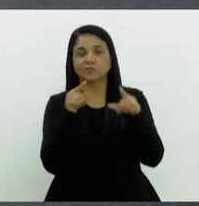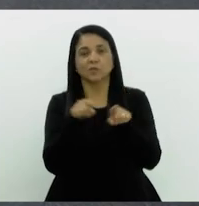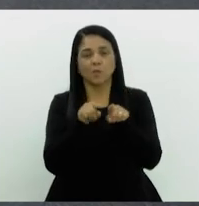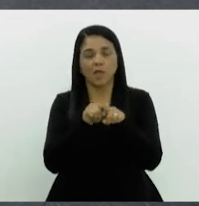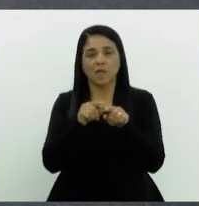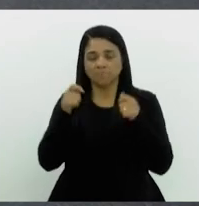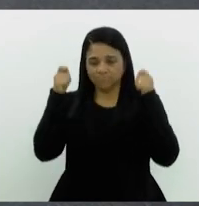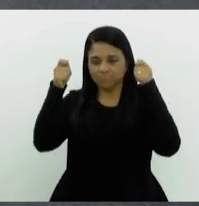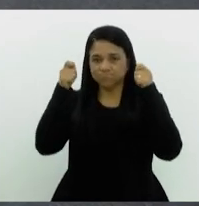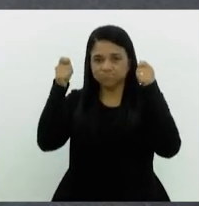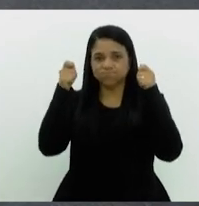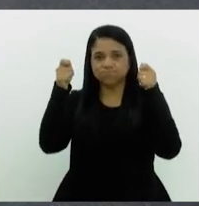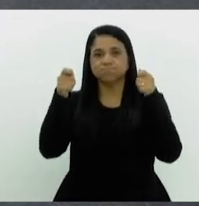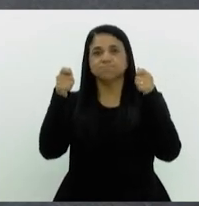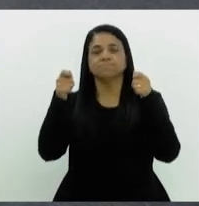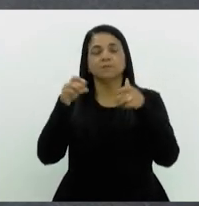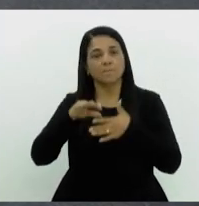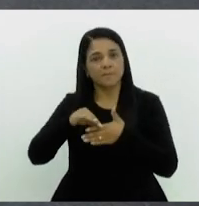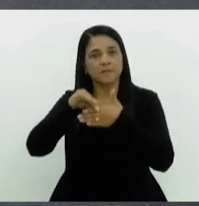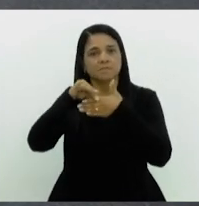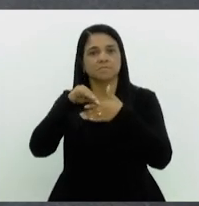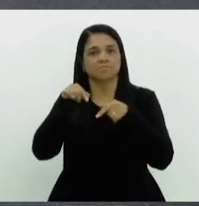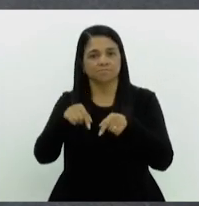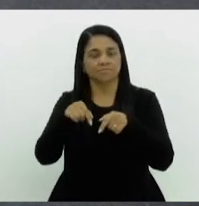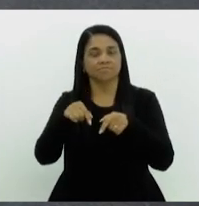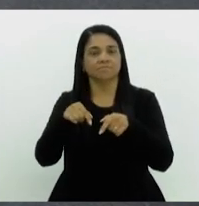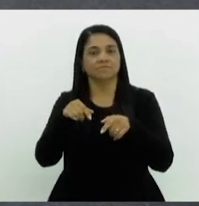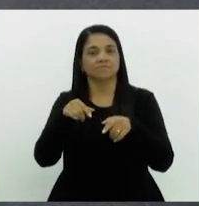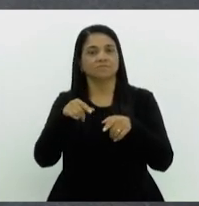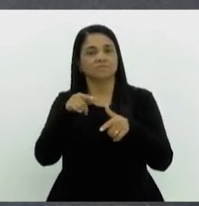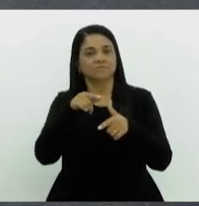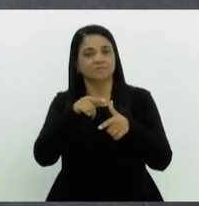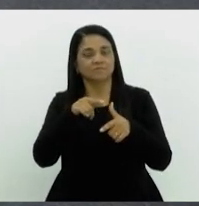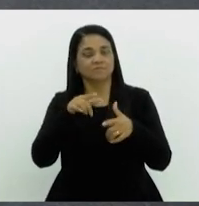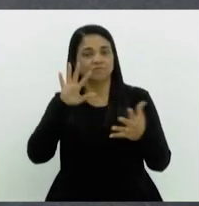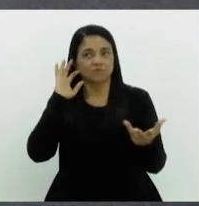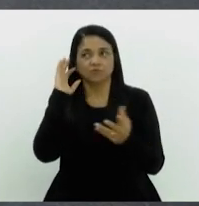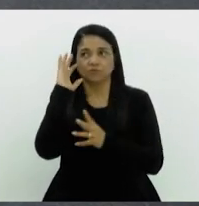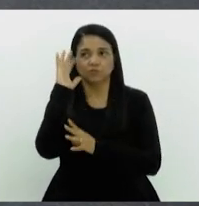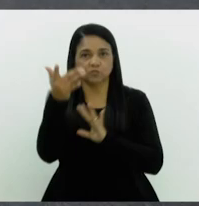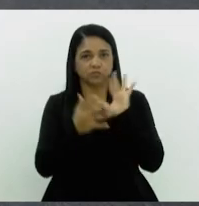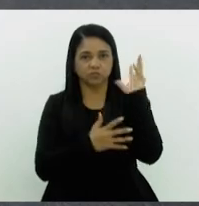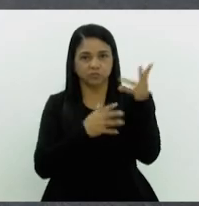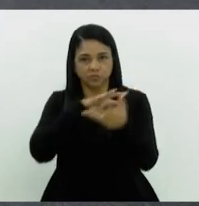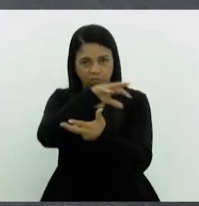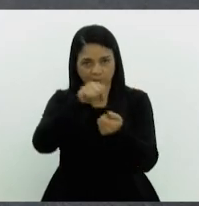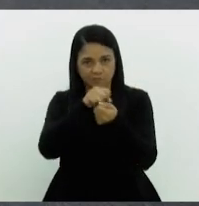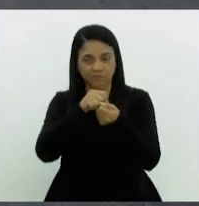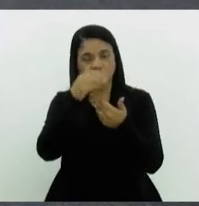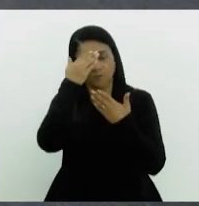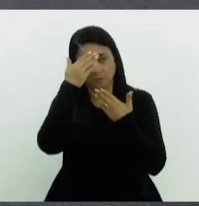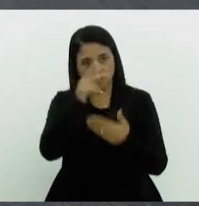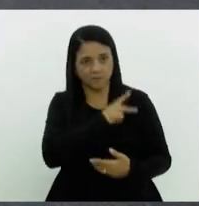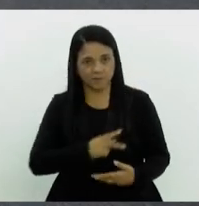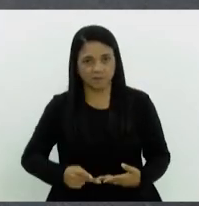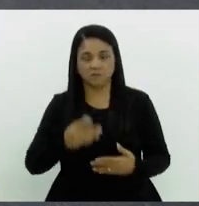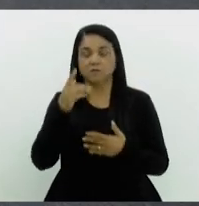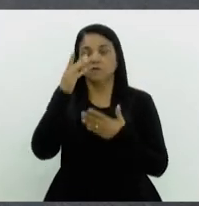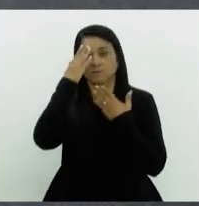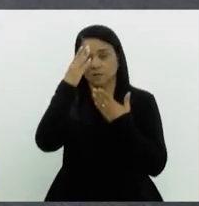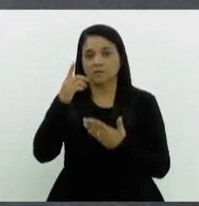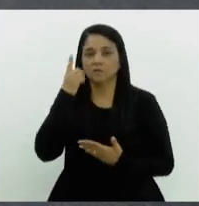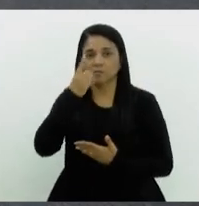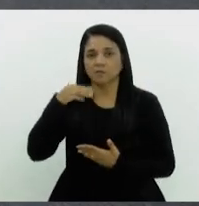ativista, um ambientalista, um militante das causas do meio ambiente. Muito obrigada, senhora presidenta. Obrigada ao deputado